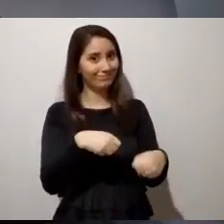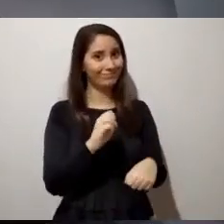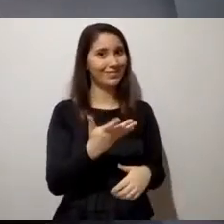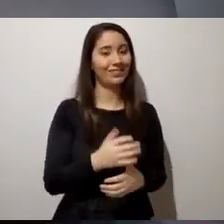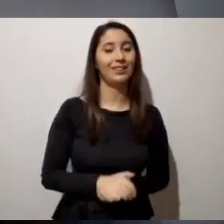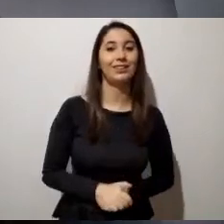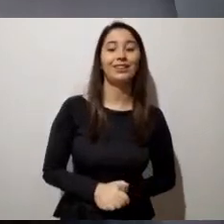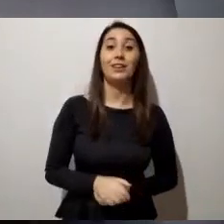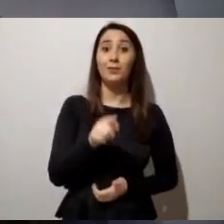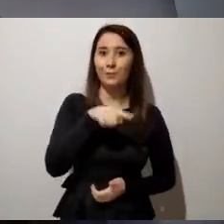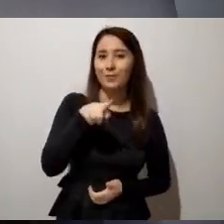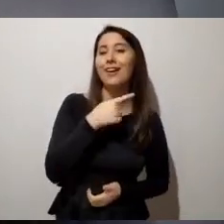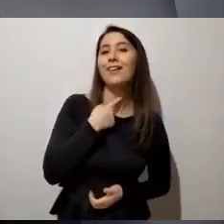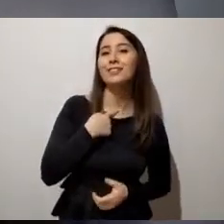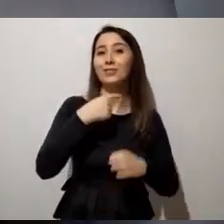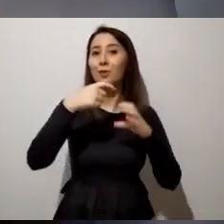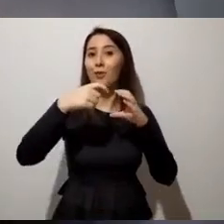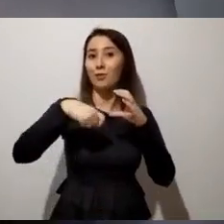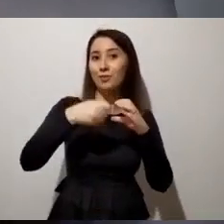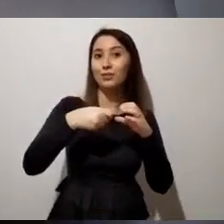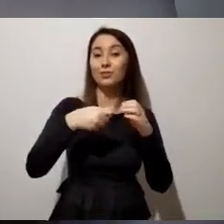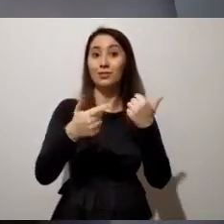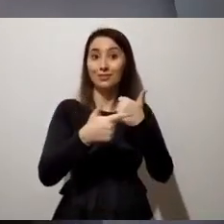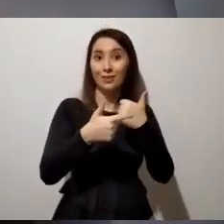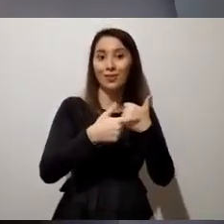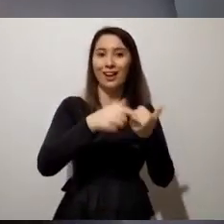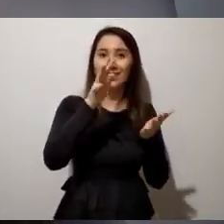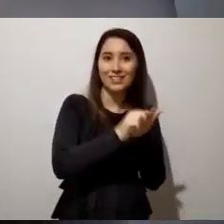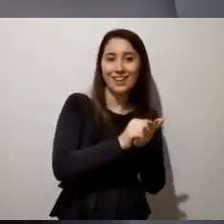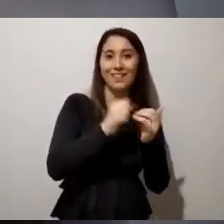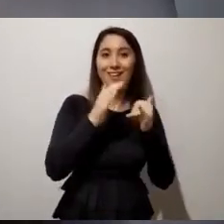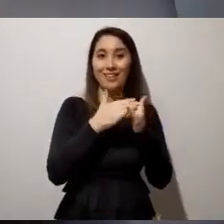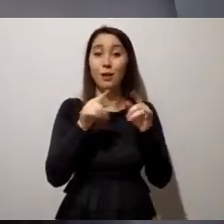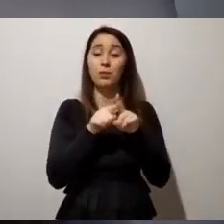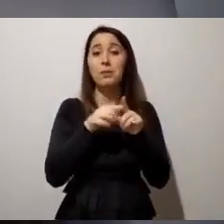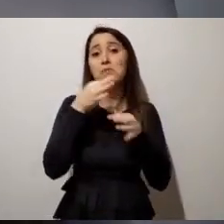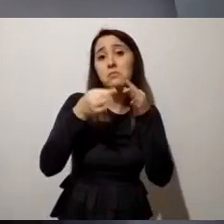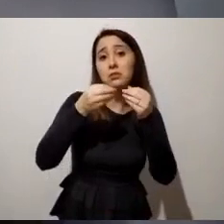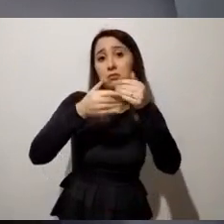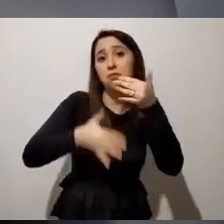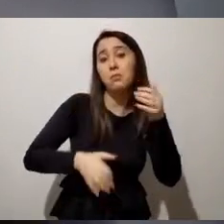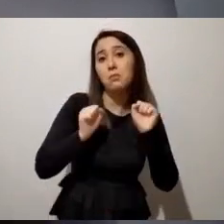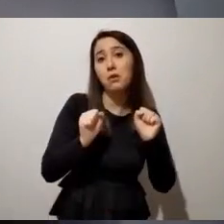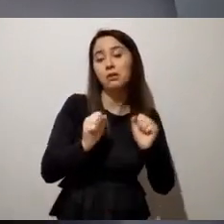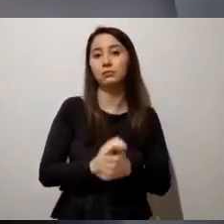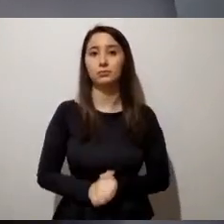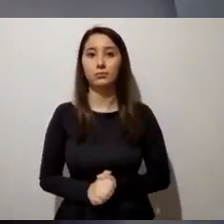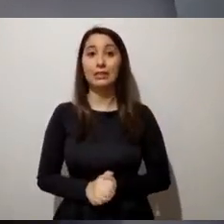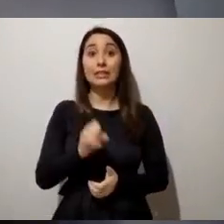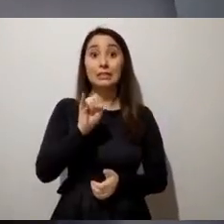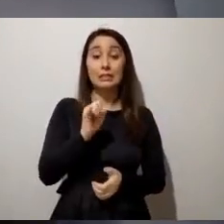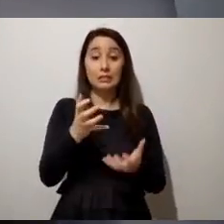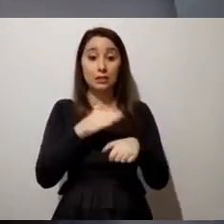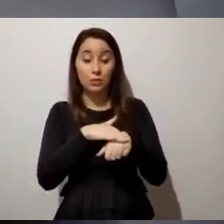gostou desse vídeo, dá um like, se inscreve aqui no canal e o espaço dos comentários está aberto para você tirar dúvidas. Caso você queira conversar